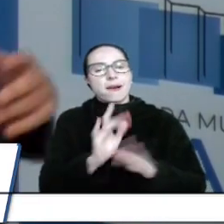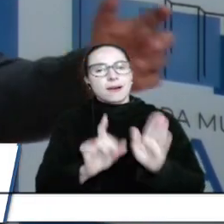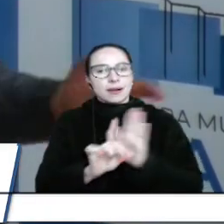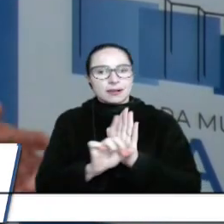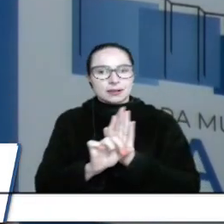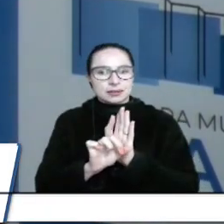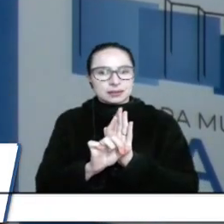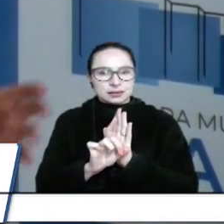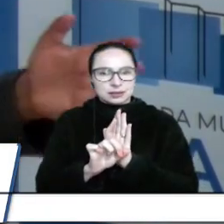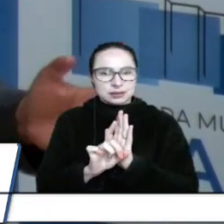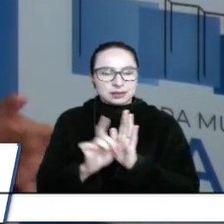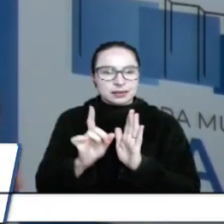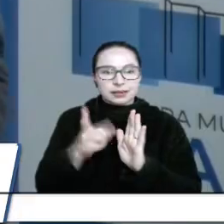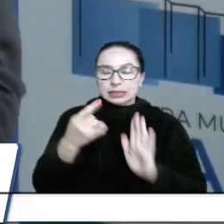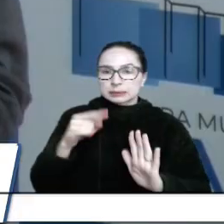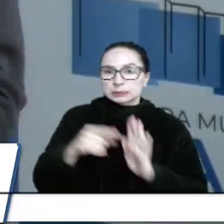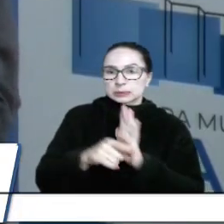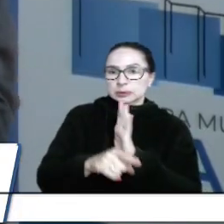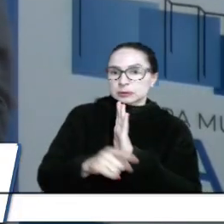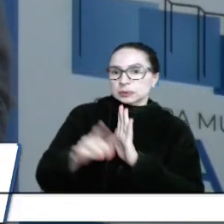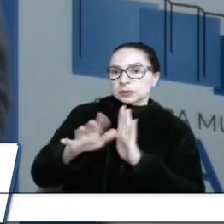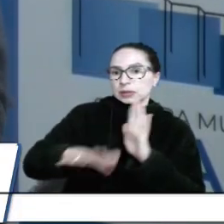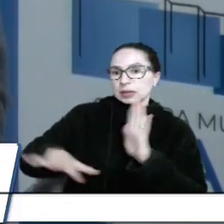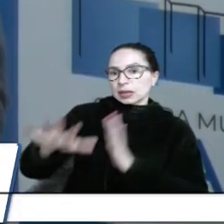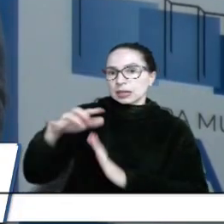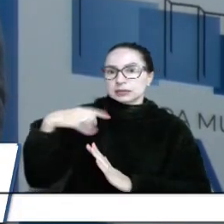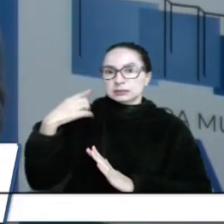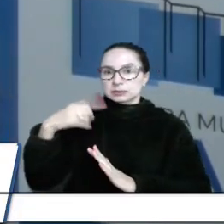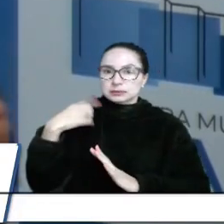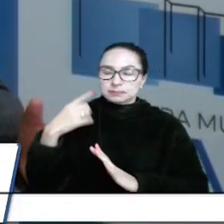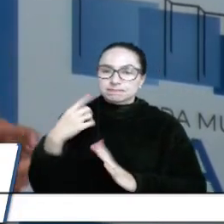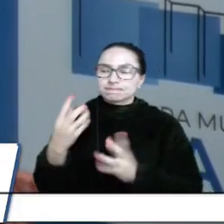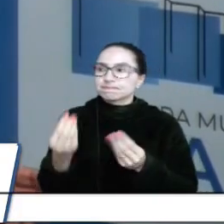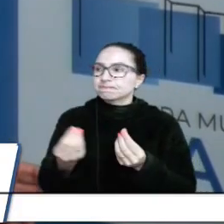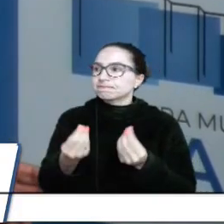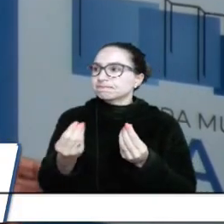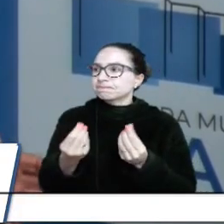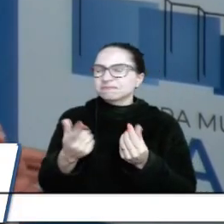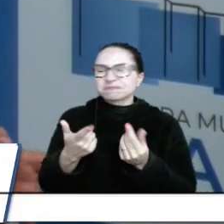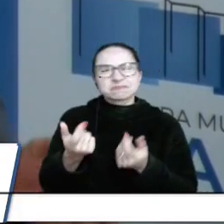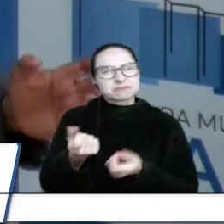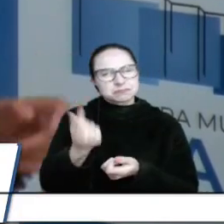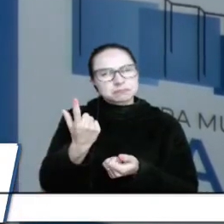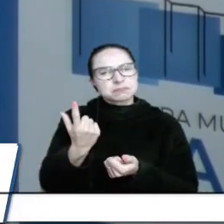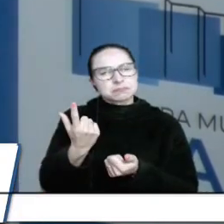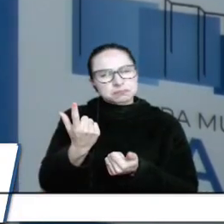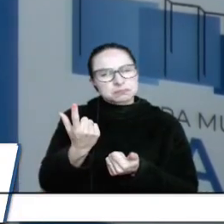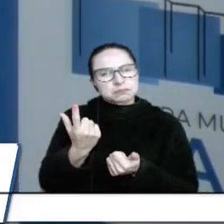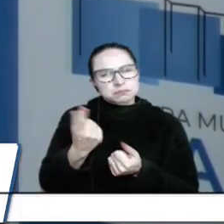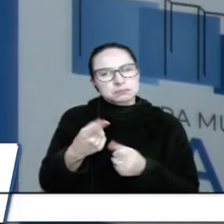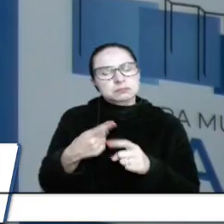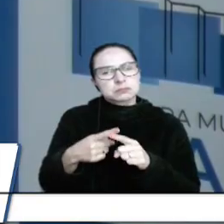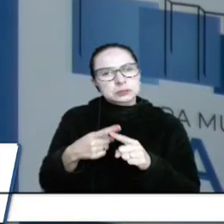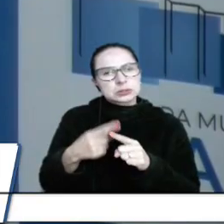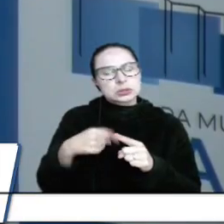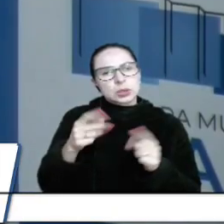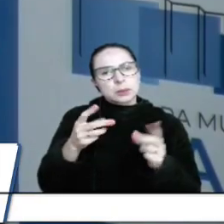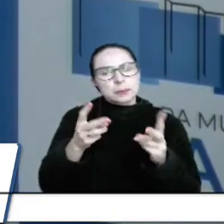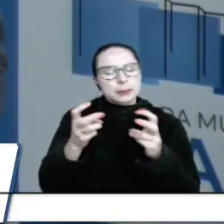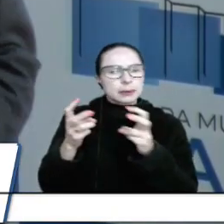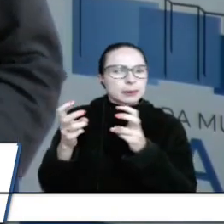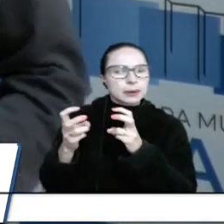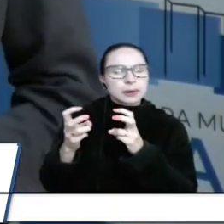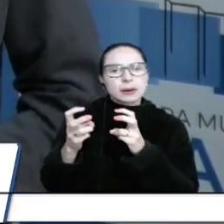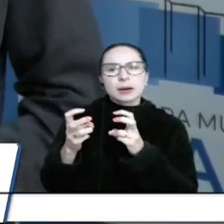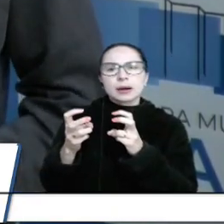essa complexidade jurídica, ela é muito esquisita, porque a gente fica observando, e